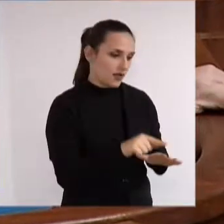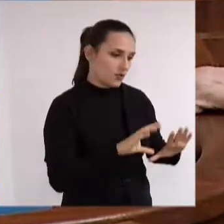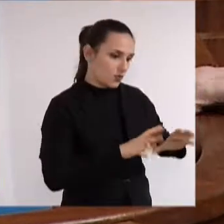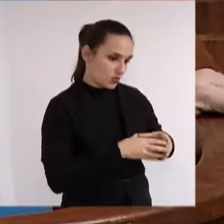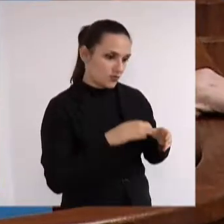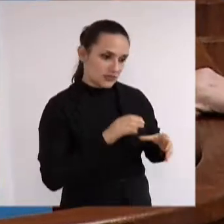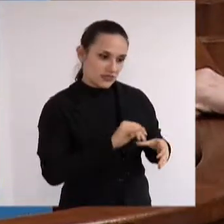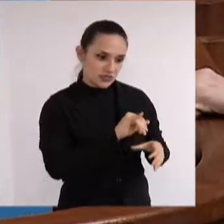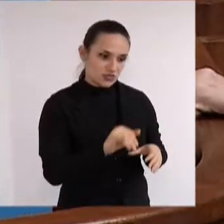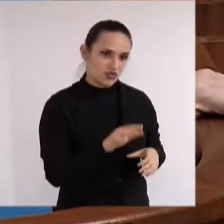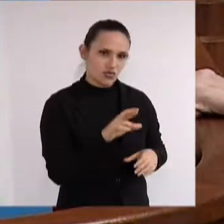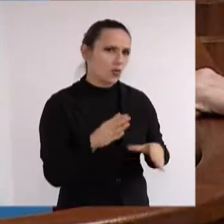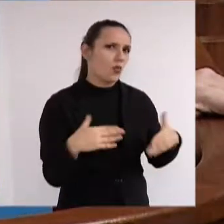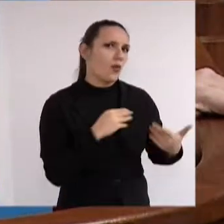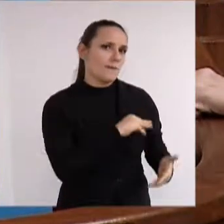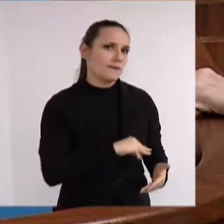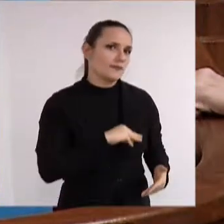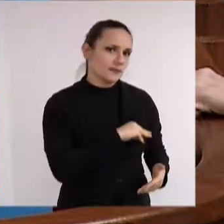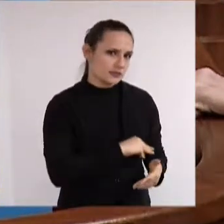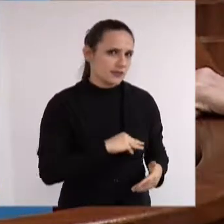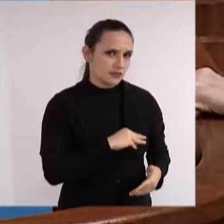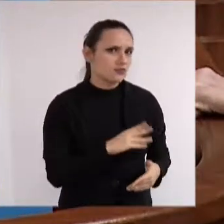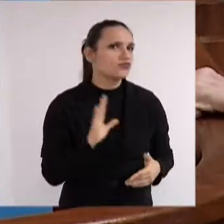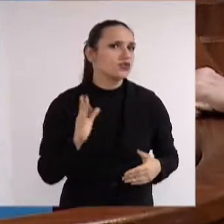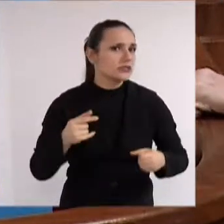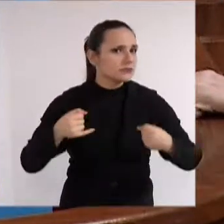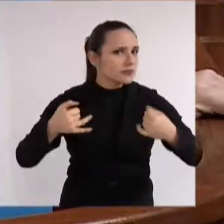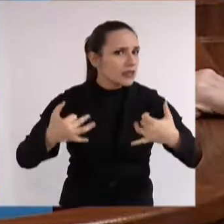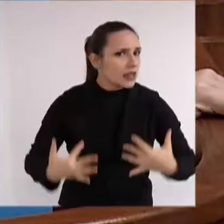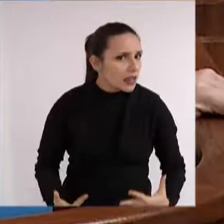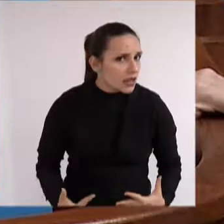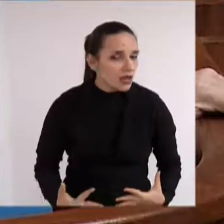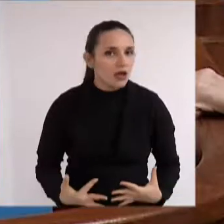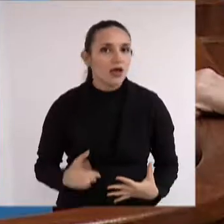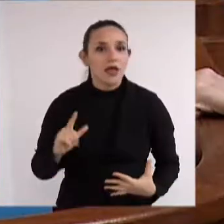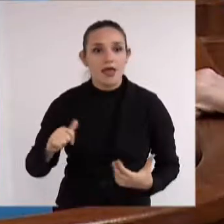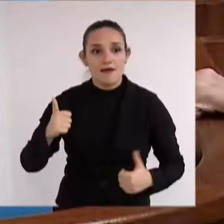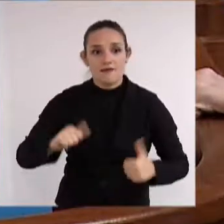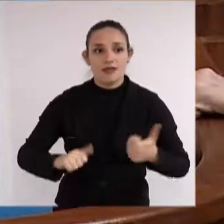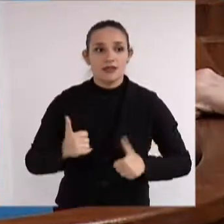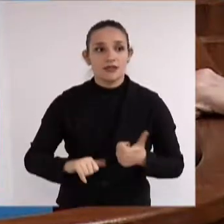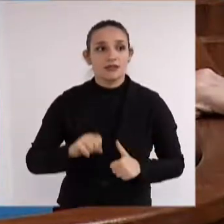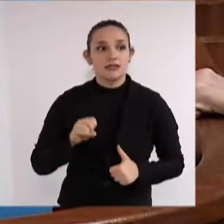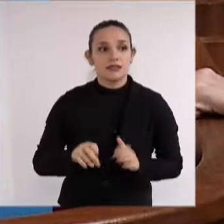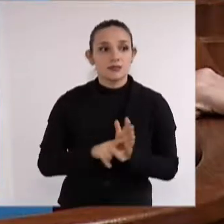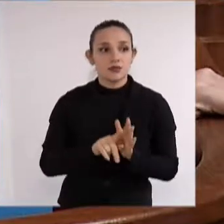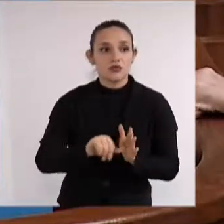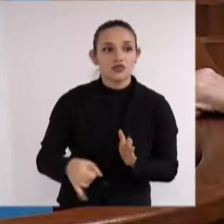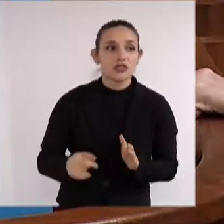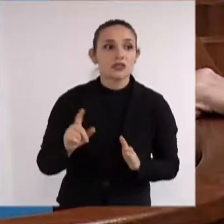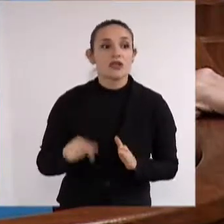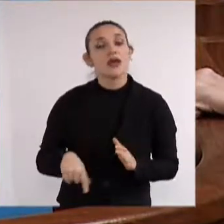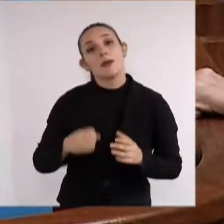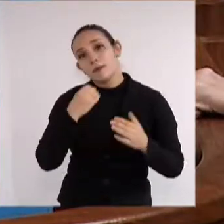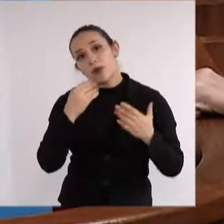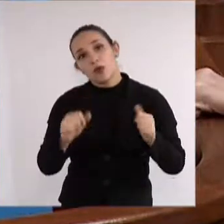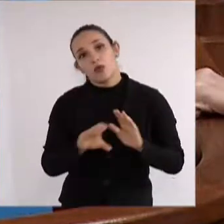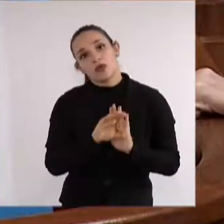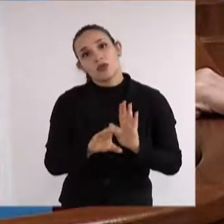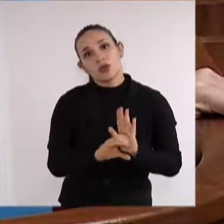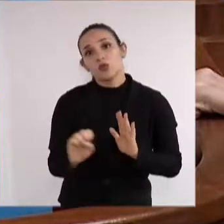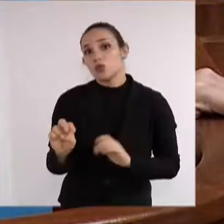temos uma missão constitucional que já foi muito clara e explicada, que não é analisar se o projeto, do ponto de vista de mérito, é bom ou